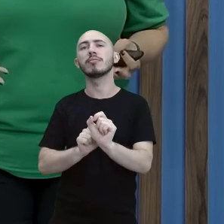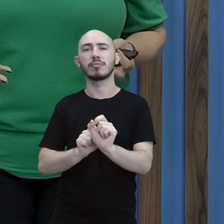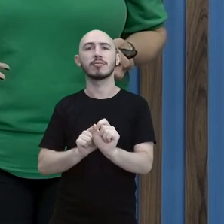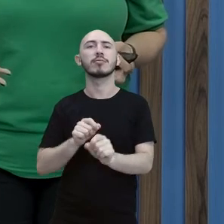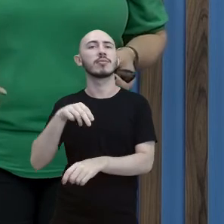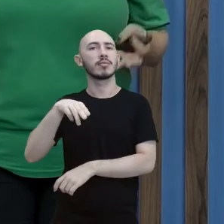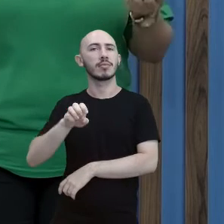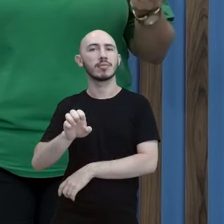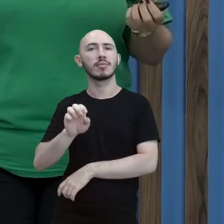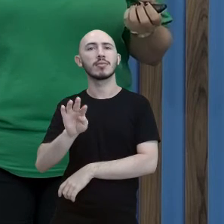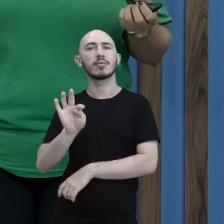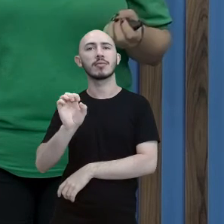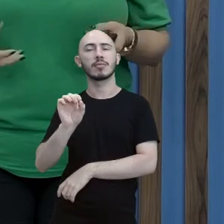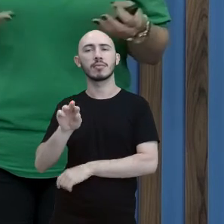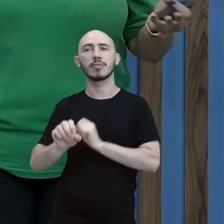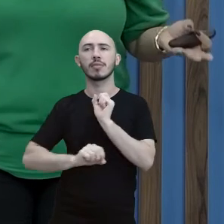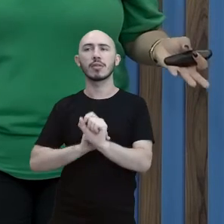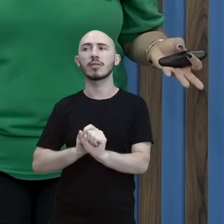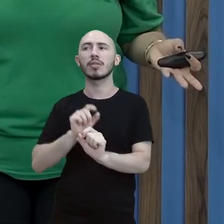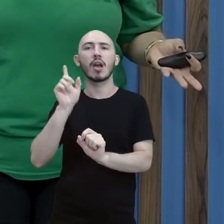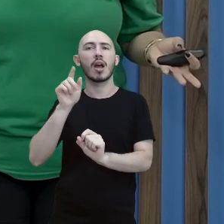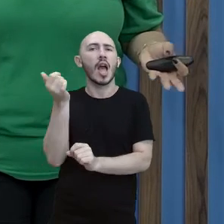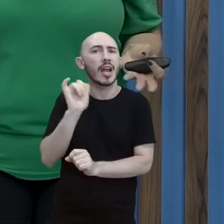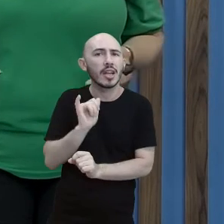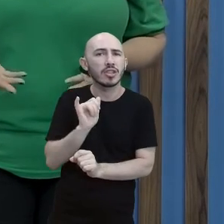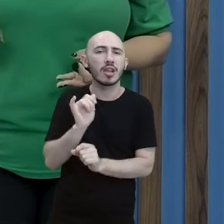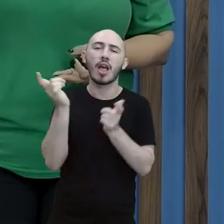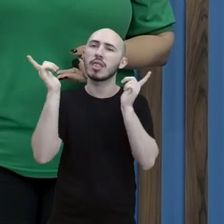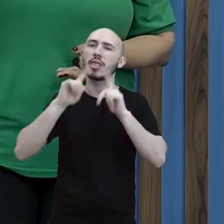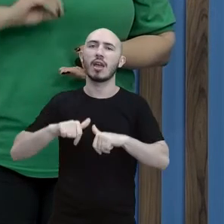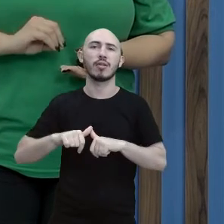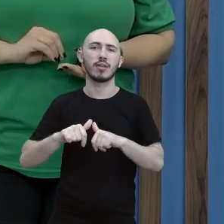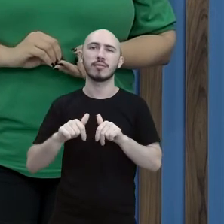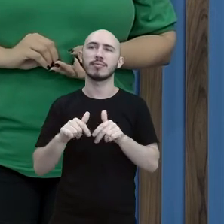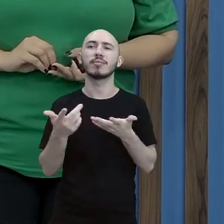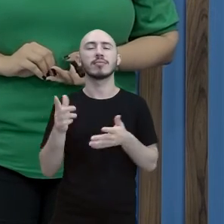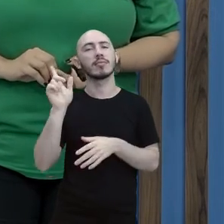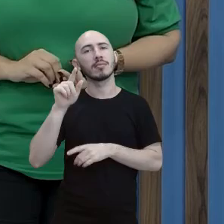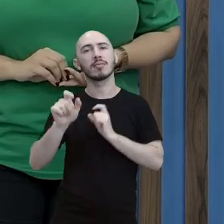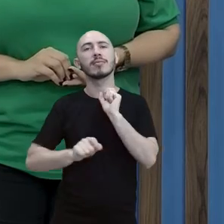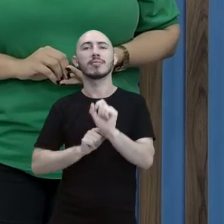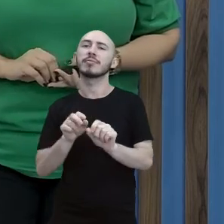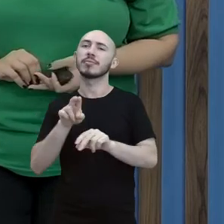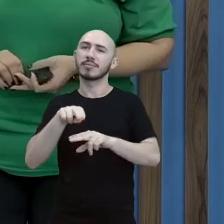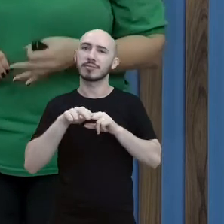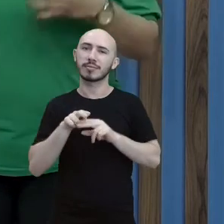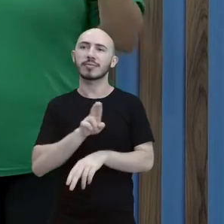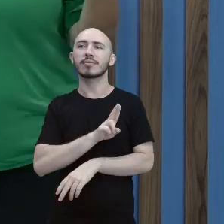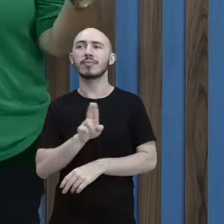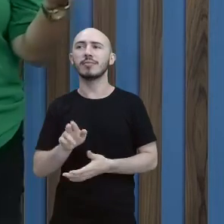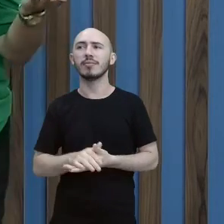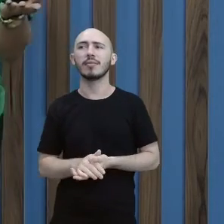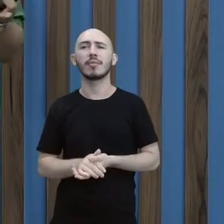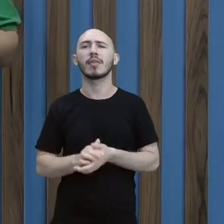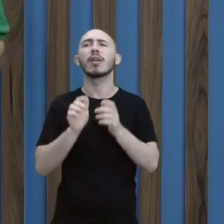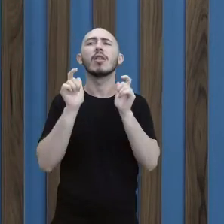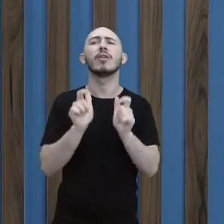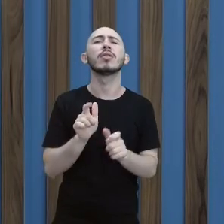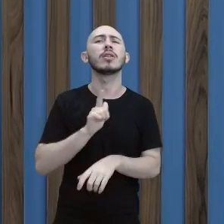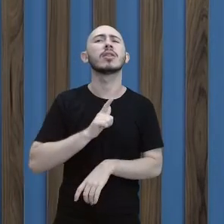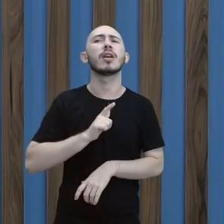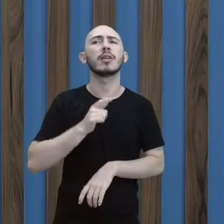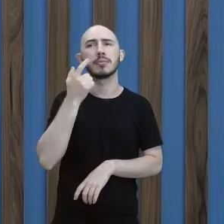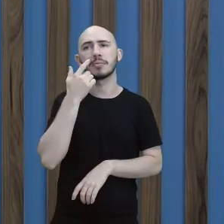partícula, o nêutron, que é eletricamente neutra. Então, por isso que ele deu esse nome de nêutron, tá certo? E onde é que tá o nêutron, hein?